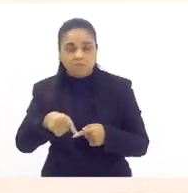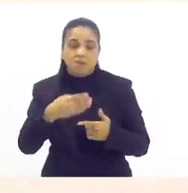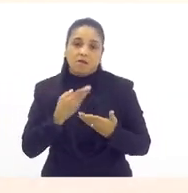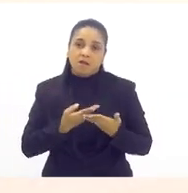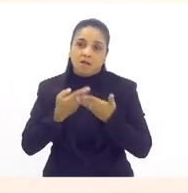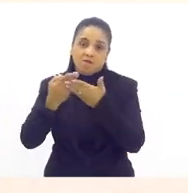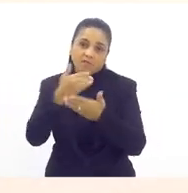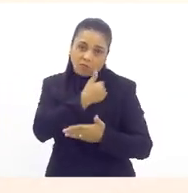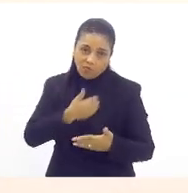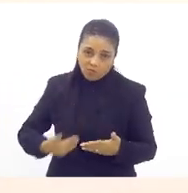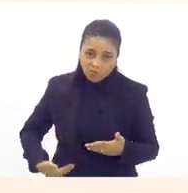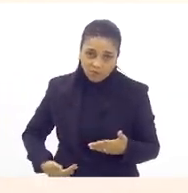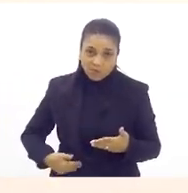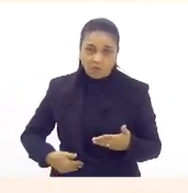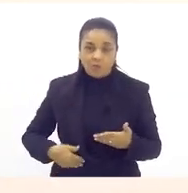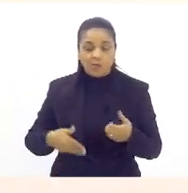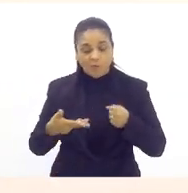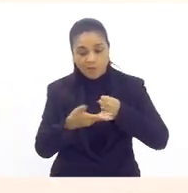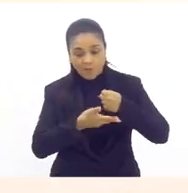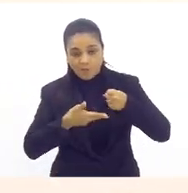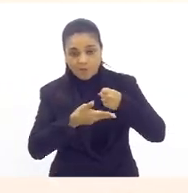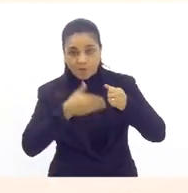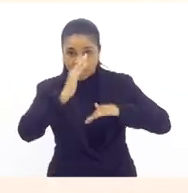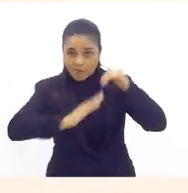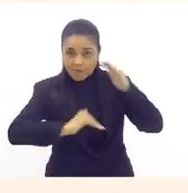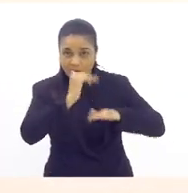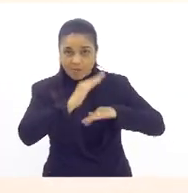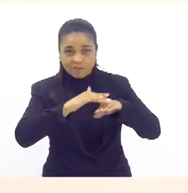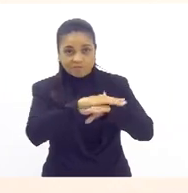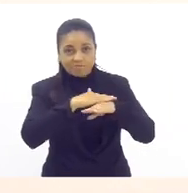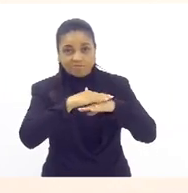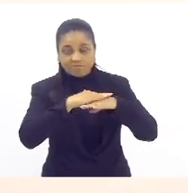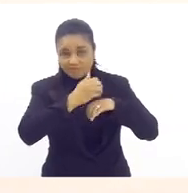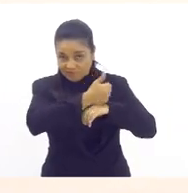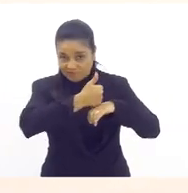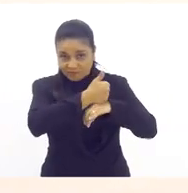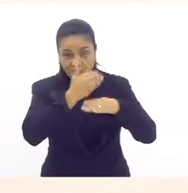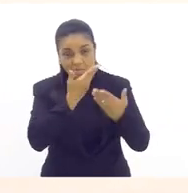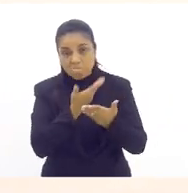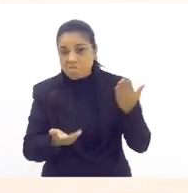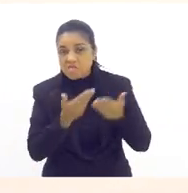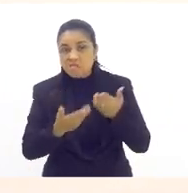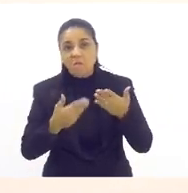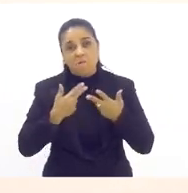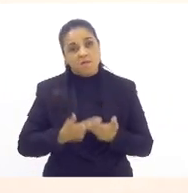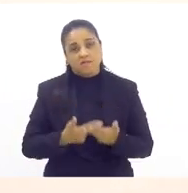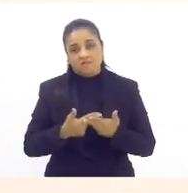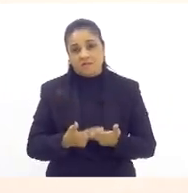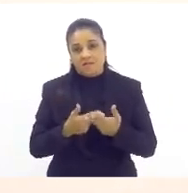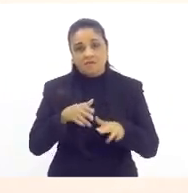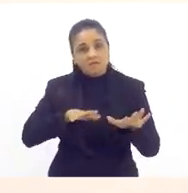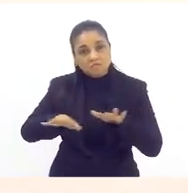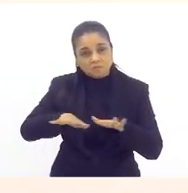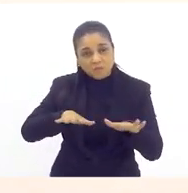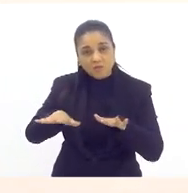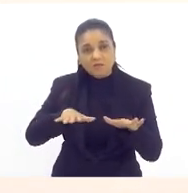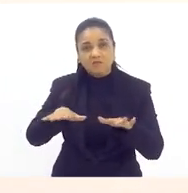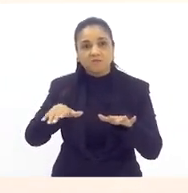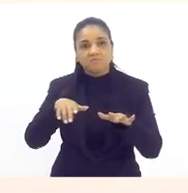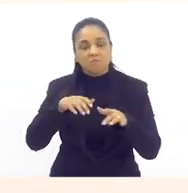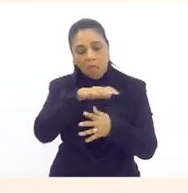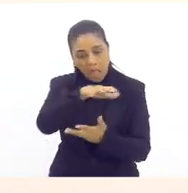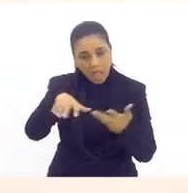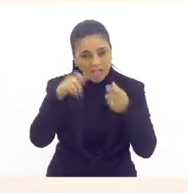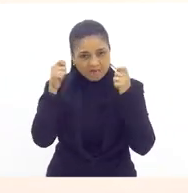que a categoria já perdeu a paciência que nós estamos nos mobilizando pela base tentando a construção sim de uma